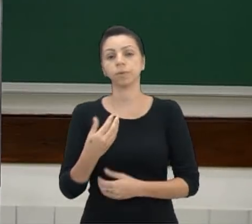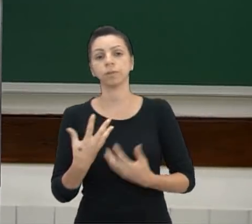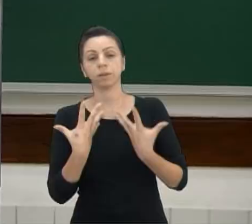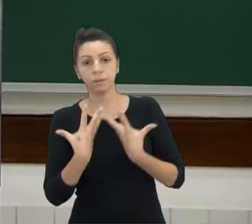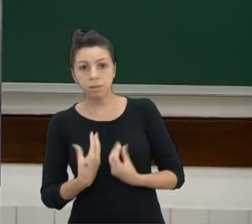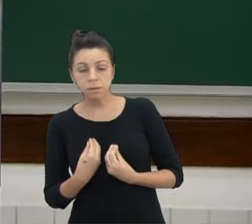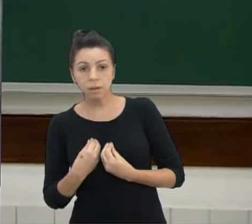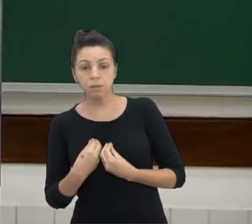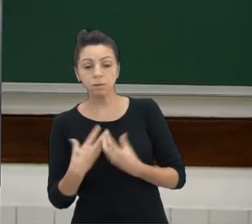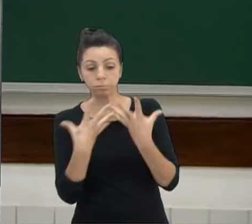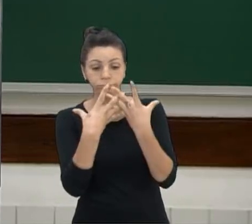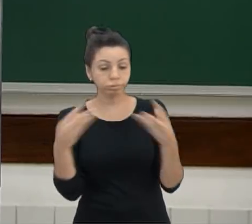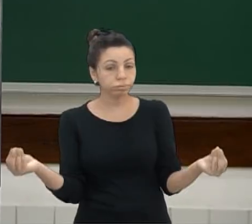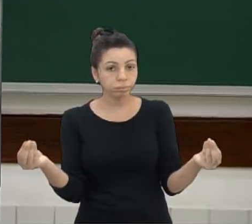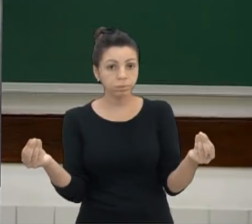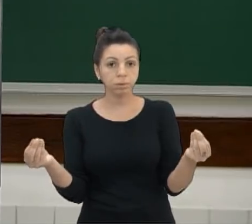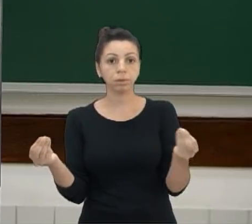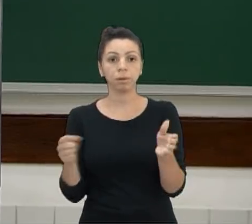pesquisadores acabaram